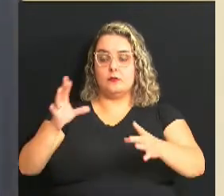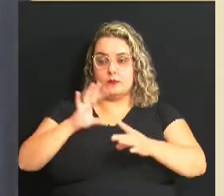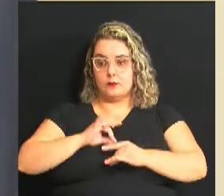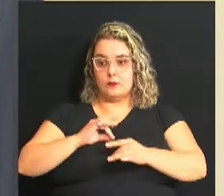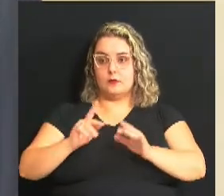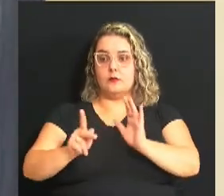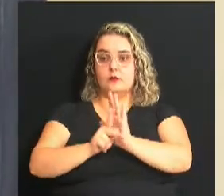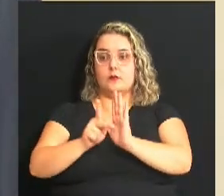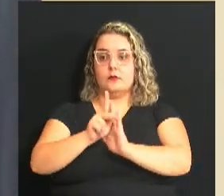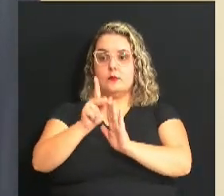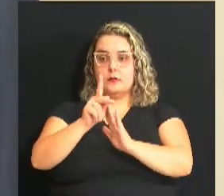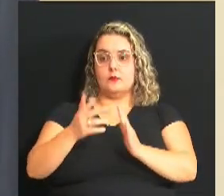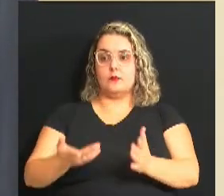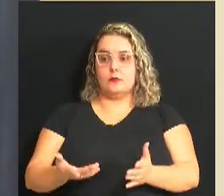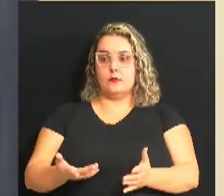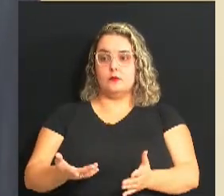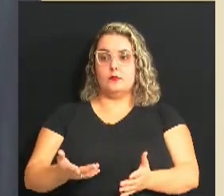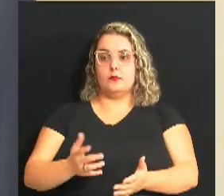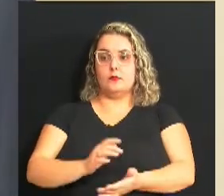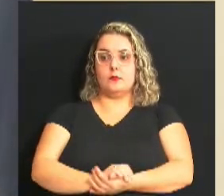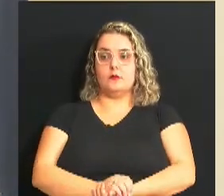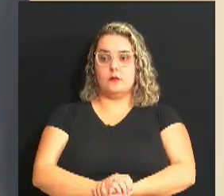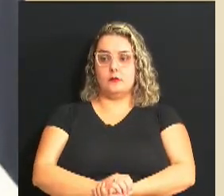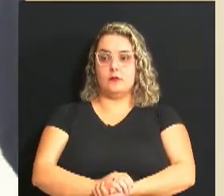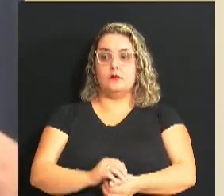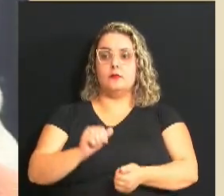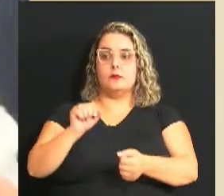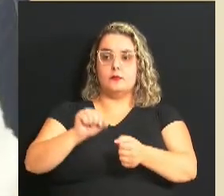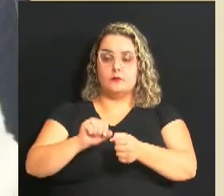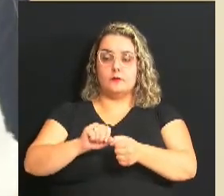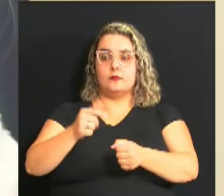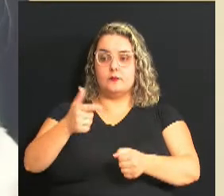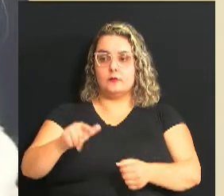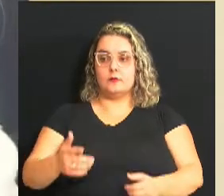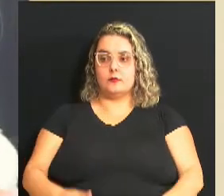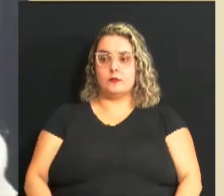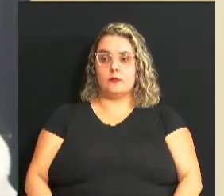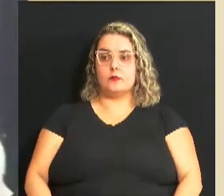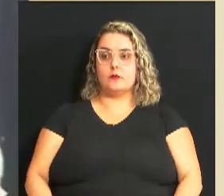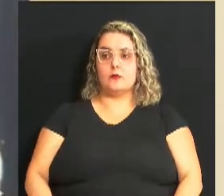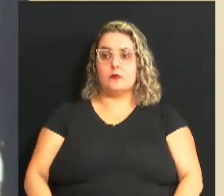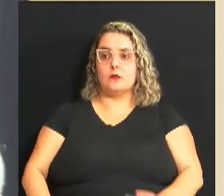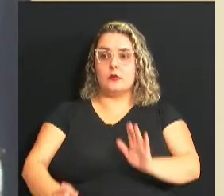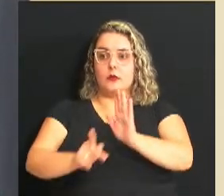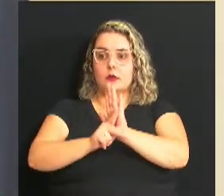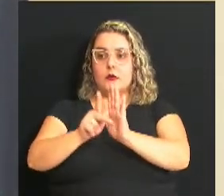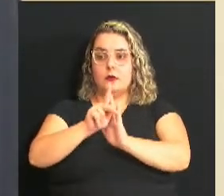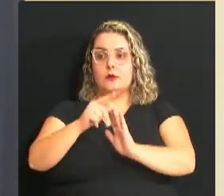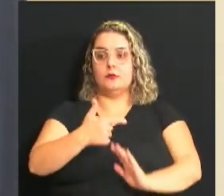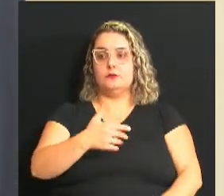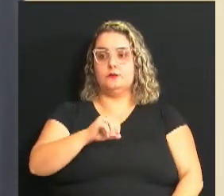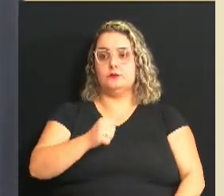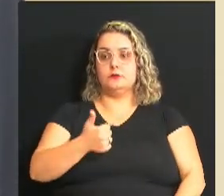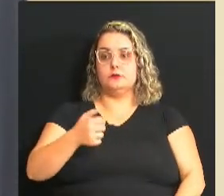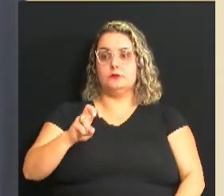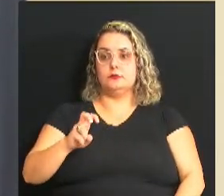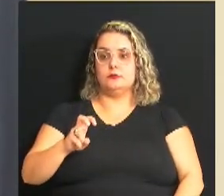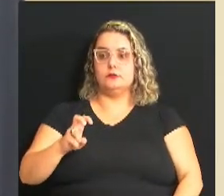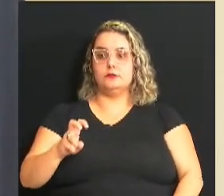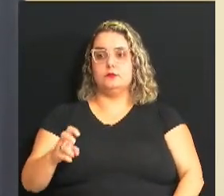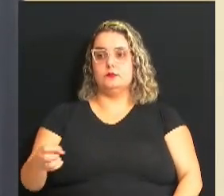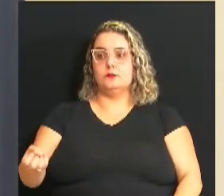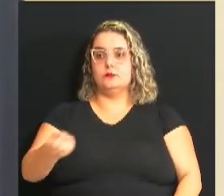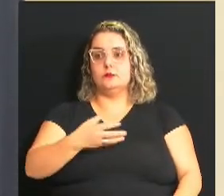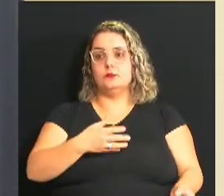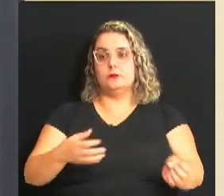que vai ser refeito, Ele pega aquele projeto de 2015 e atualiza